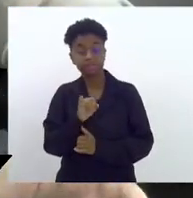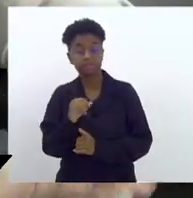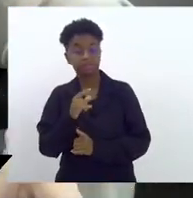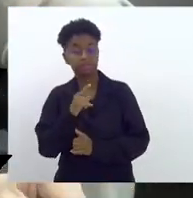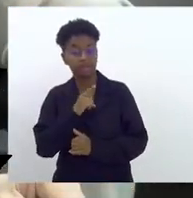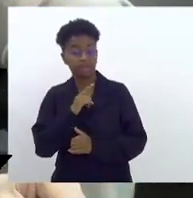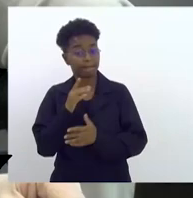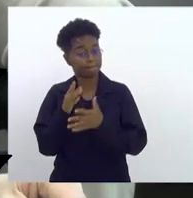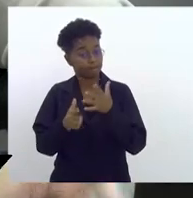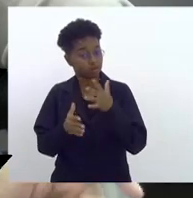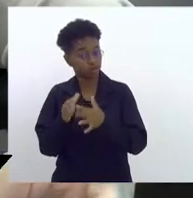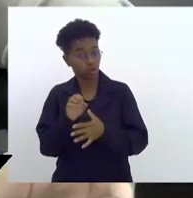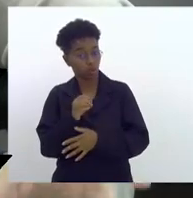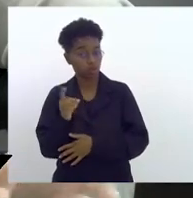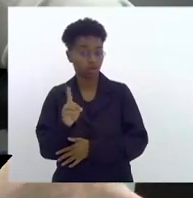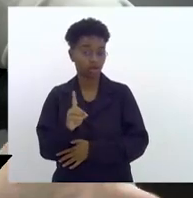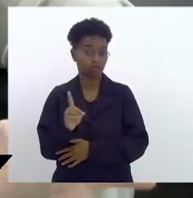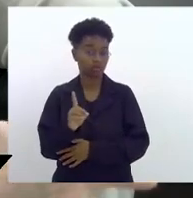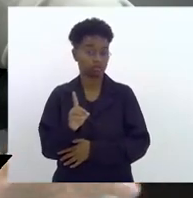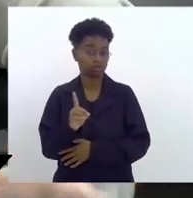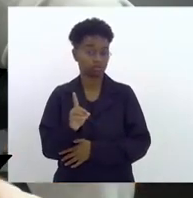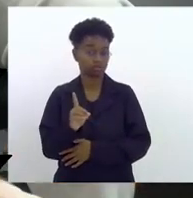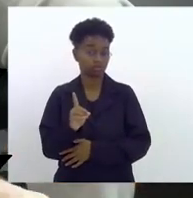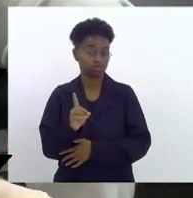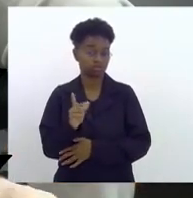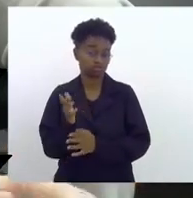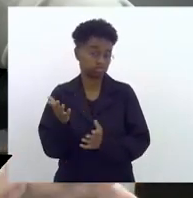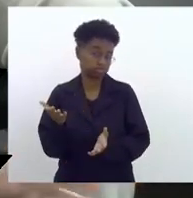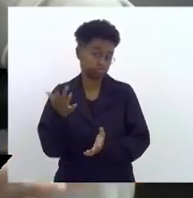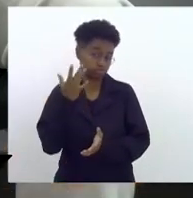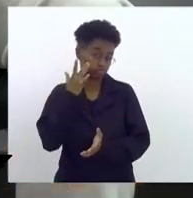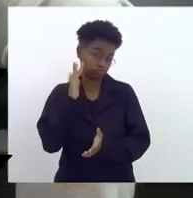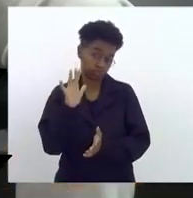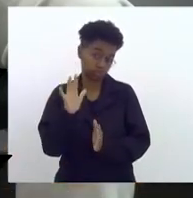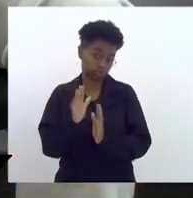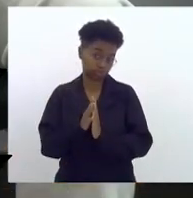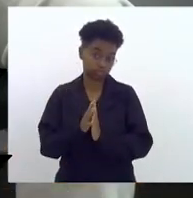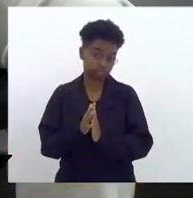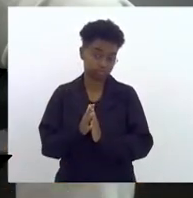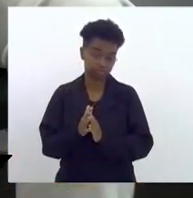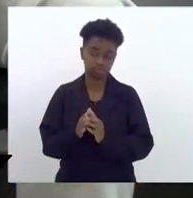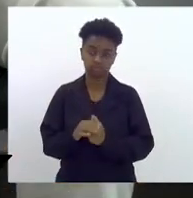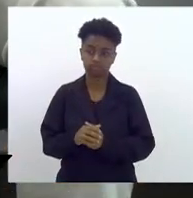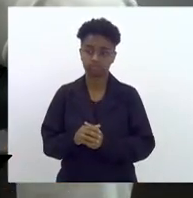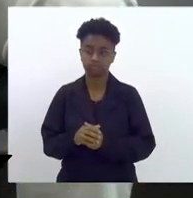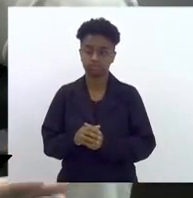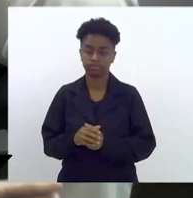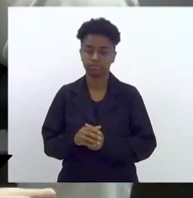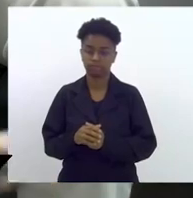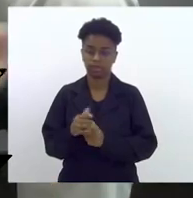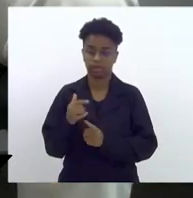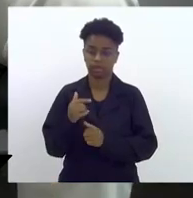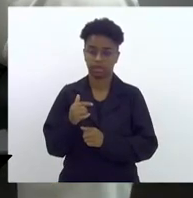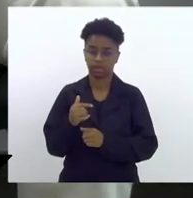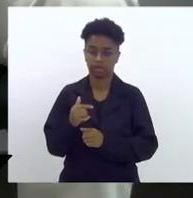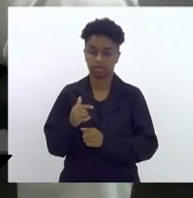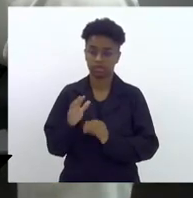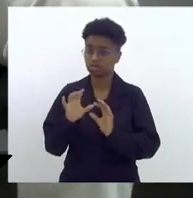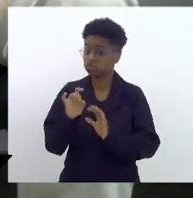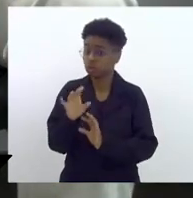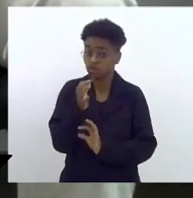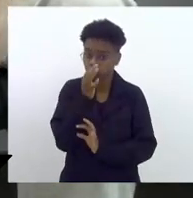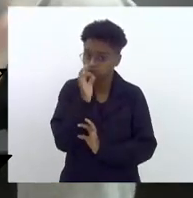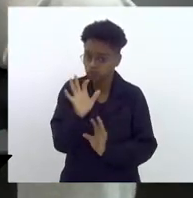a prejudicabilidade não sei se observa para discutir até como autor da matéria